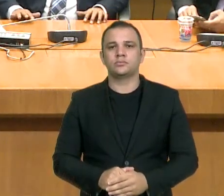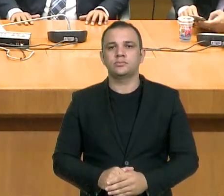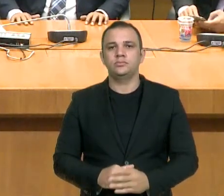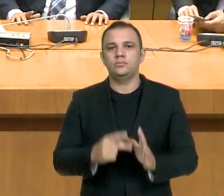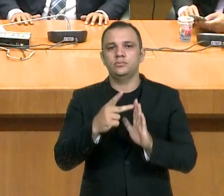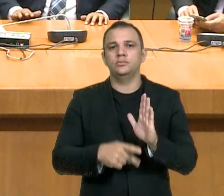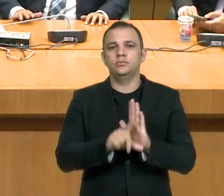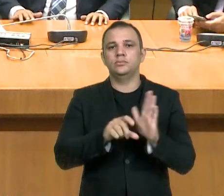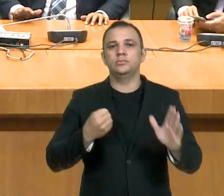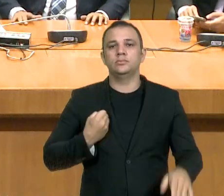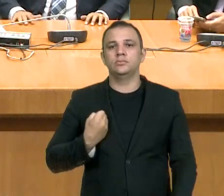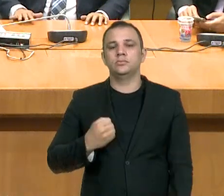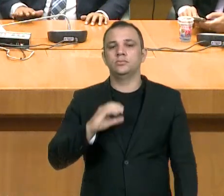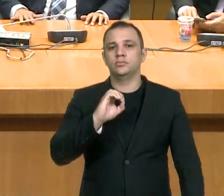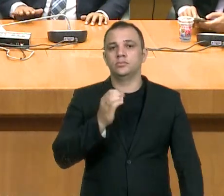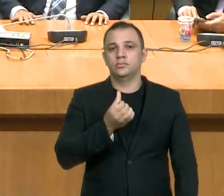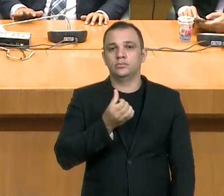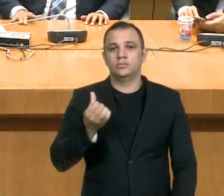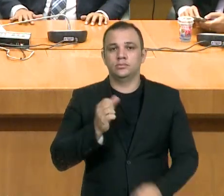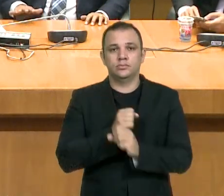Projeto de lei número